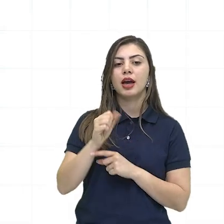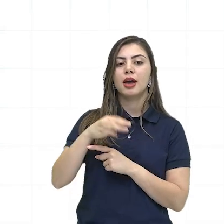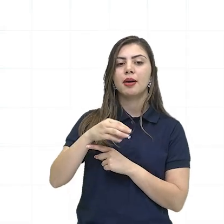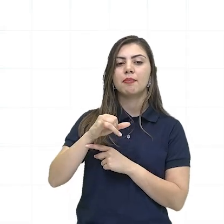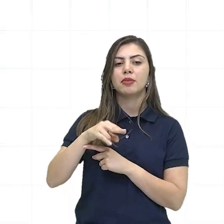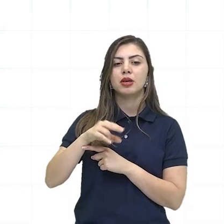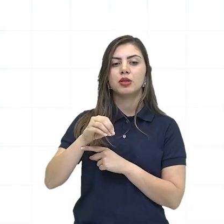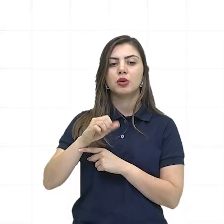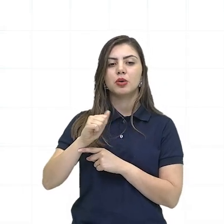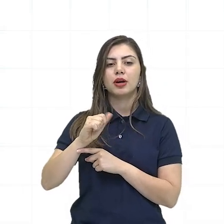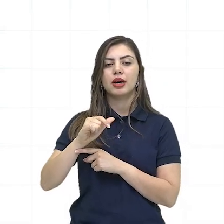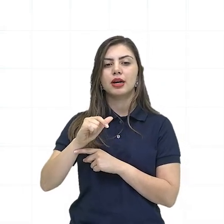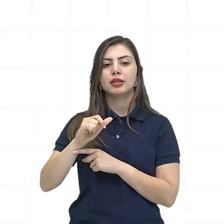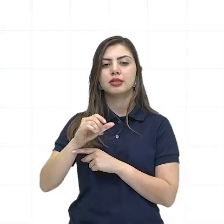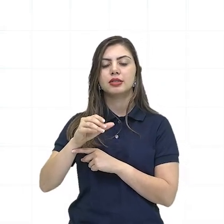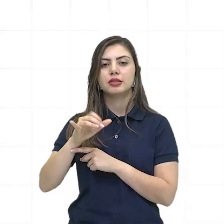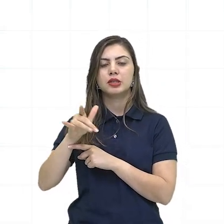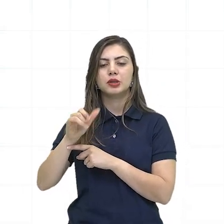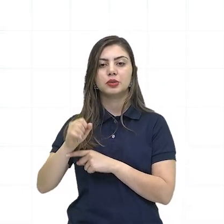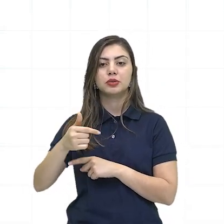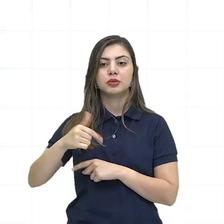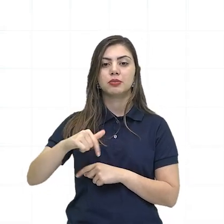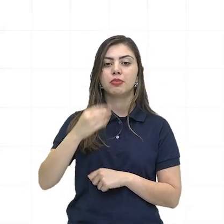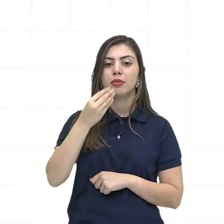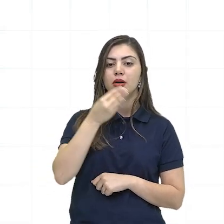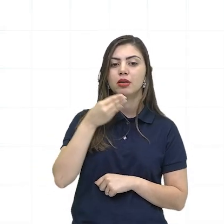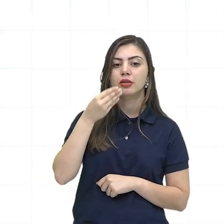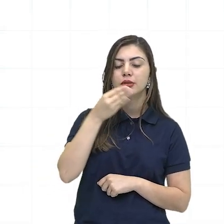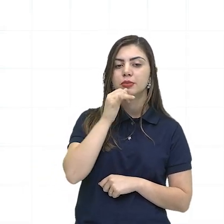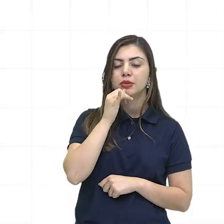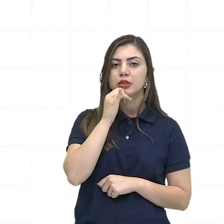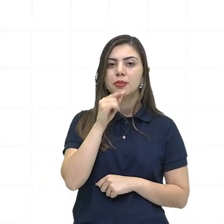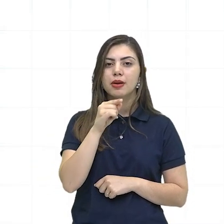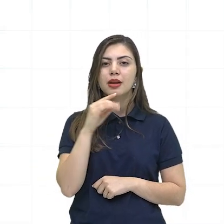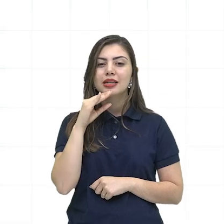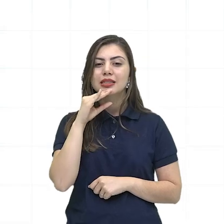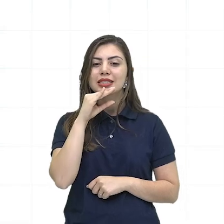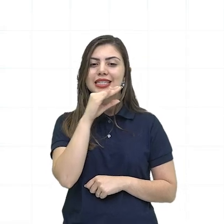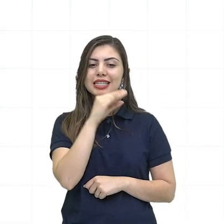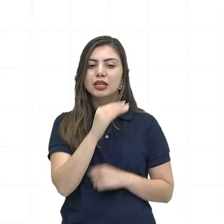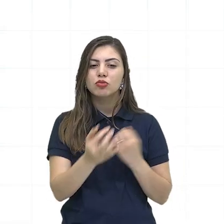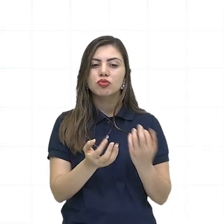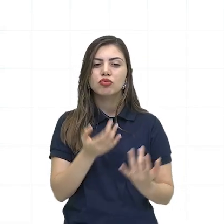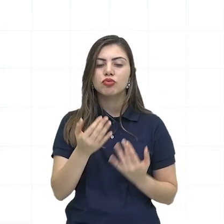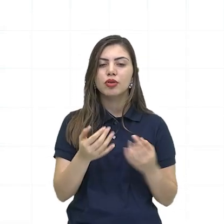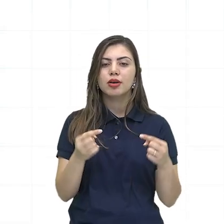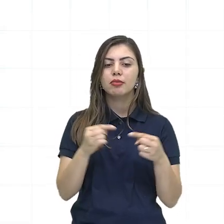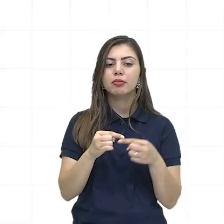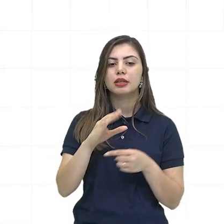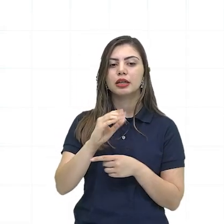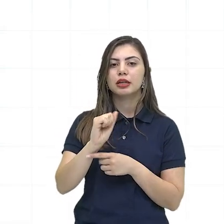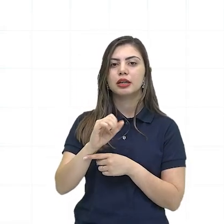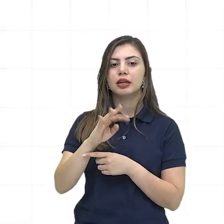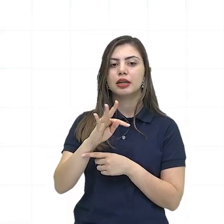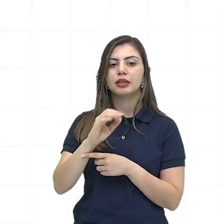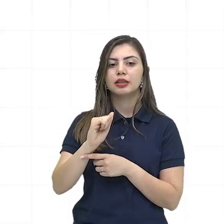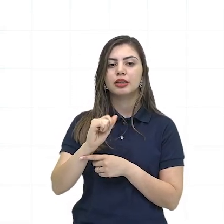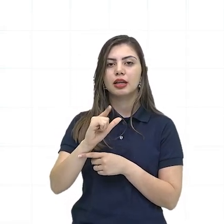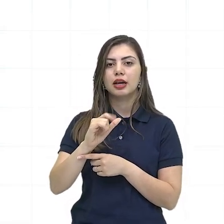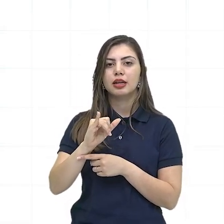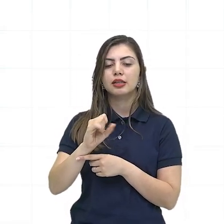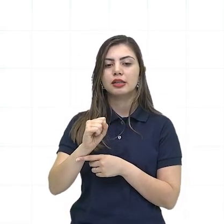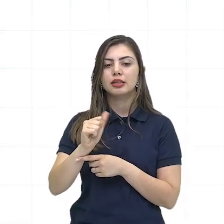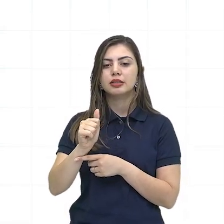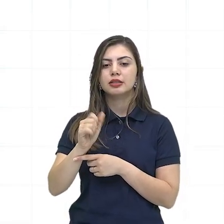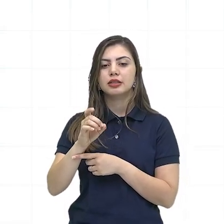aí da sua composição. O calor ele atua como catalisador, promovendo a formação de